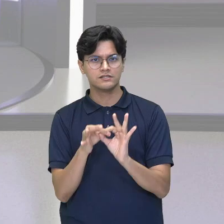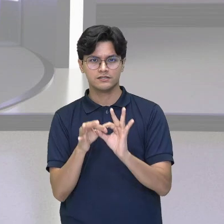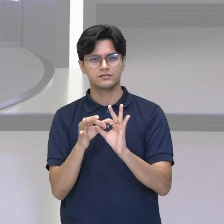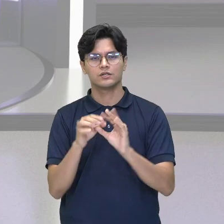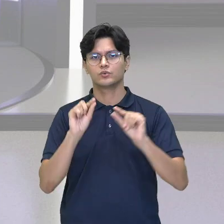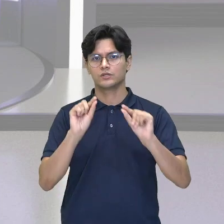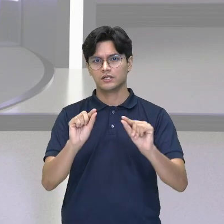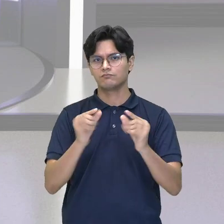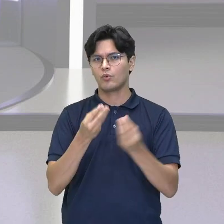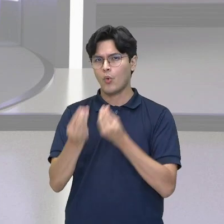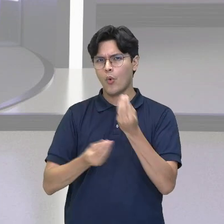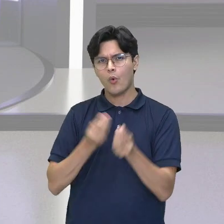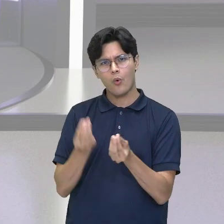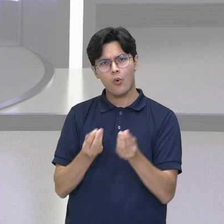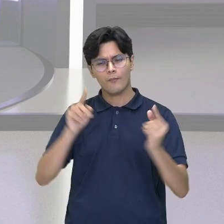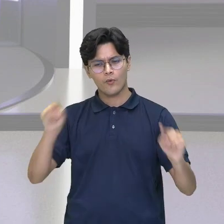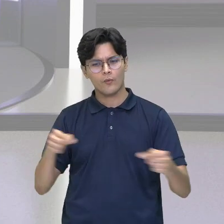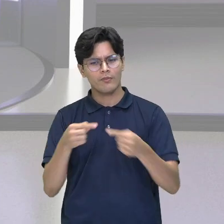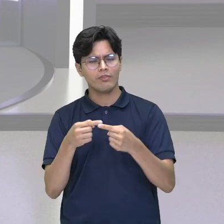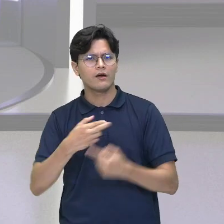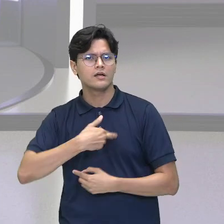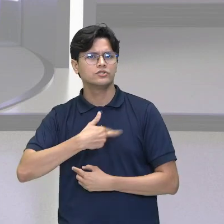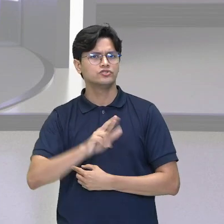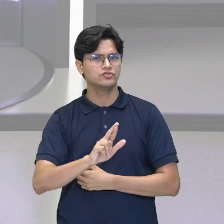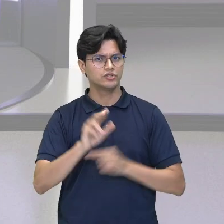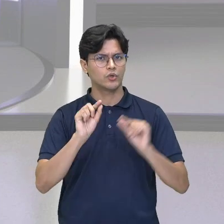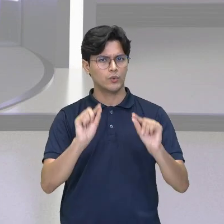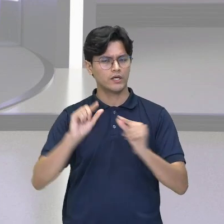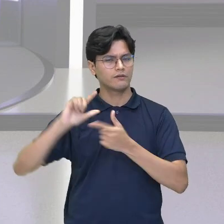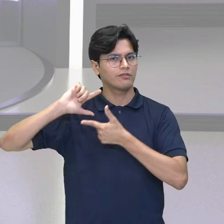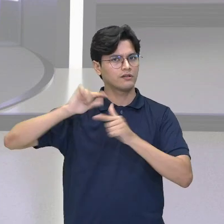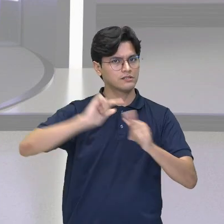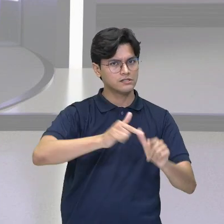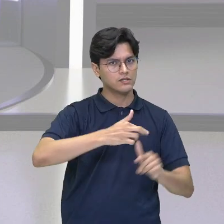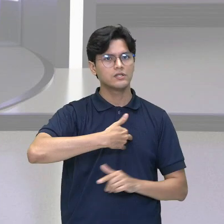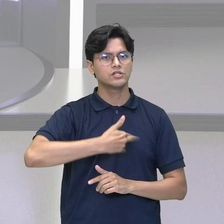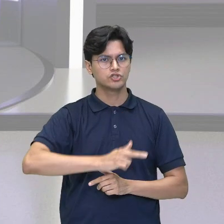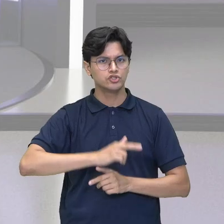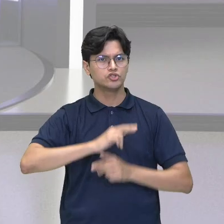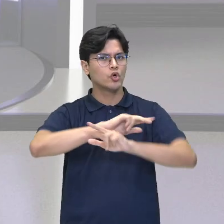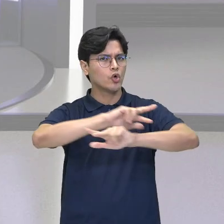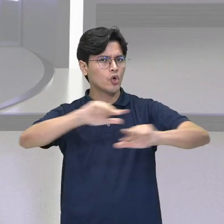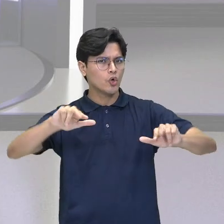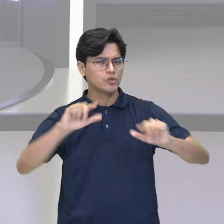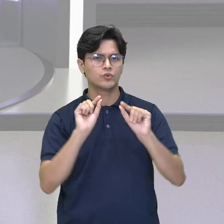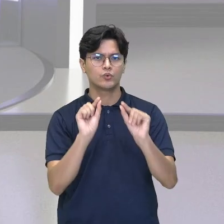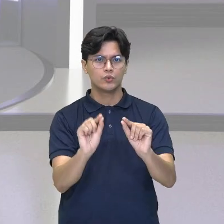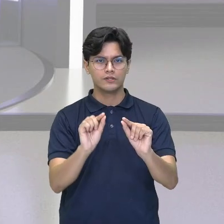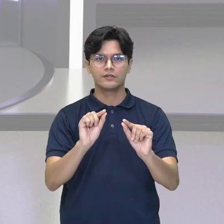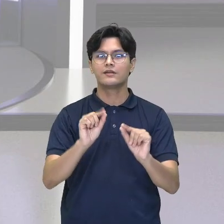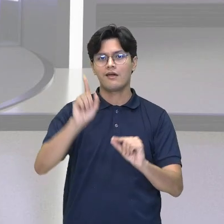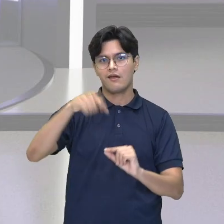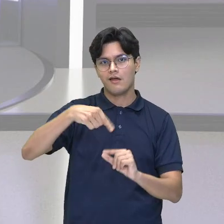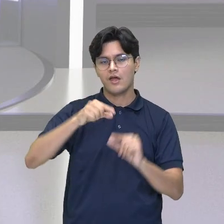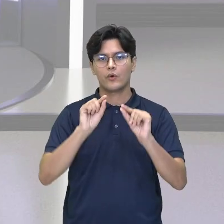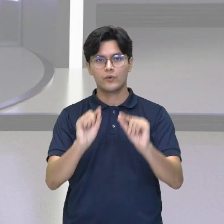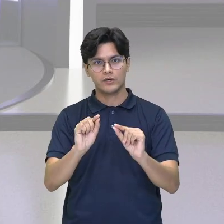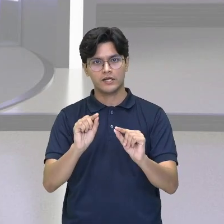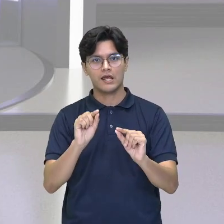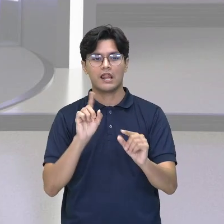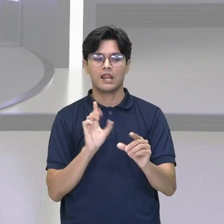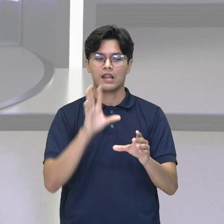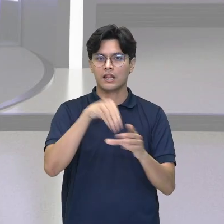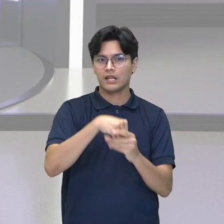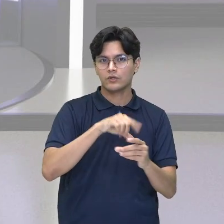religiosas, né? As tradições religiosas são exatamente isso, são tesouros de sabedoria